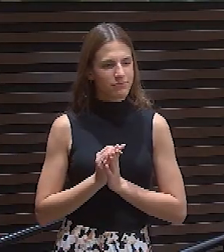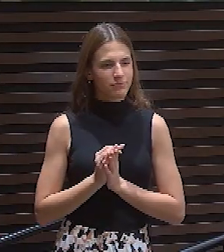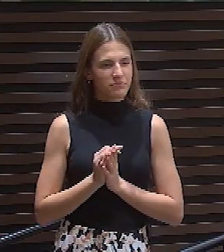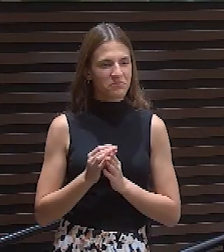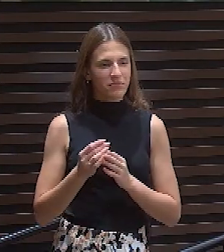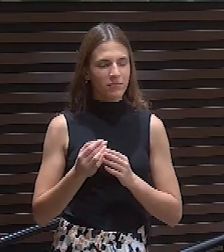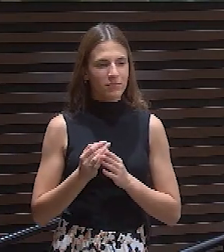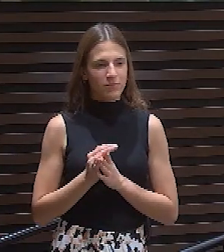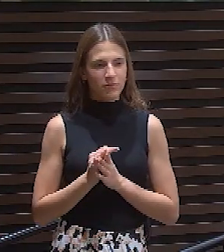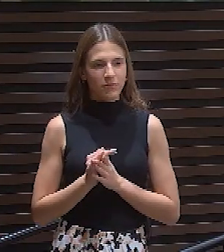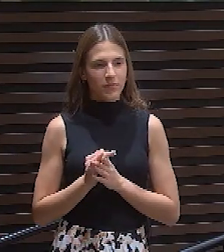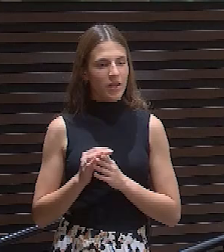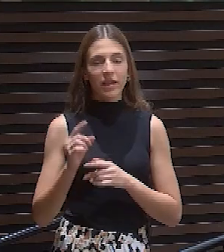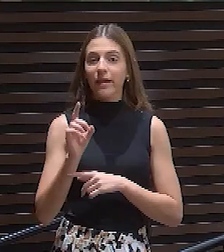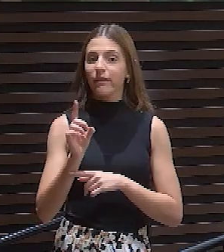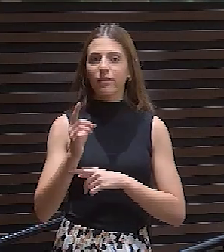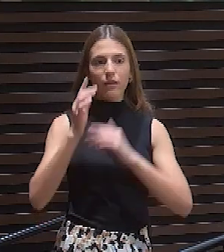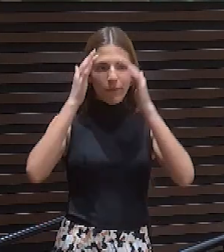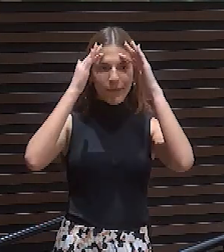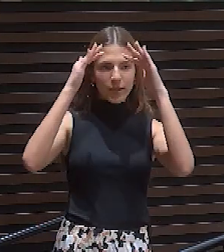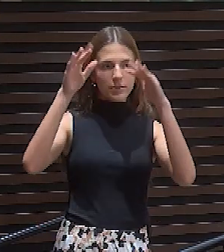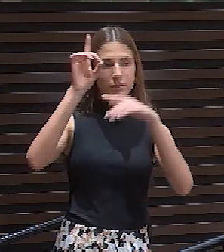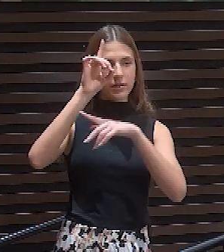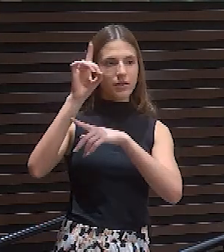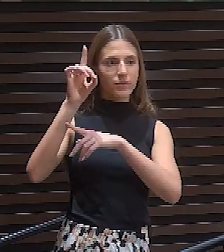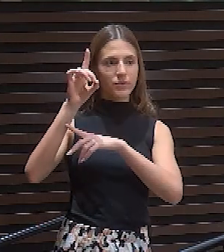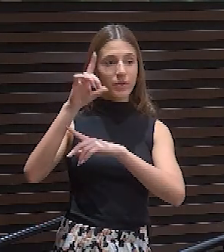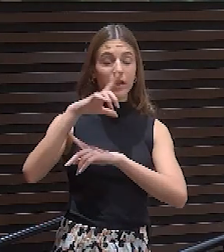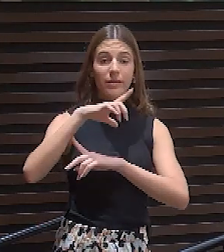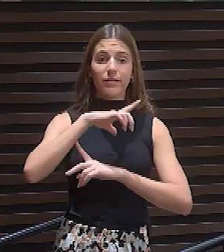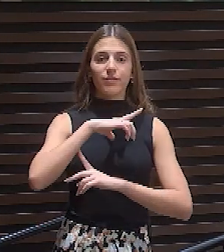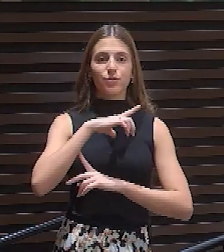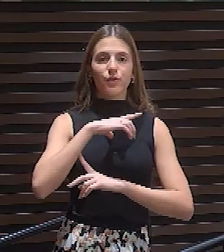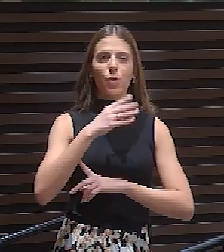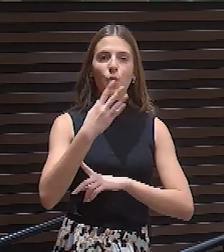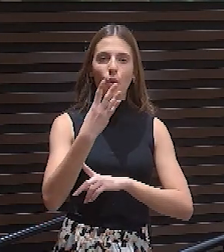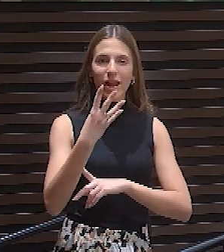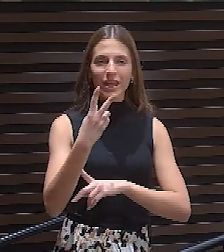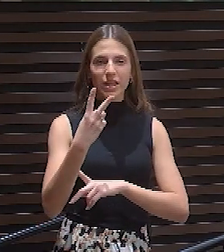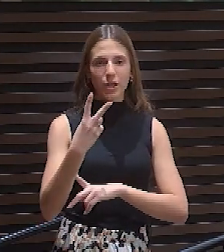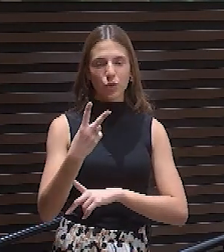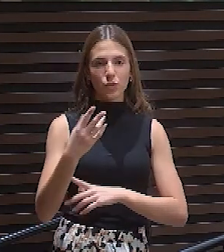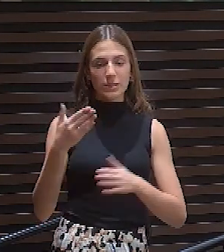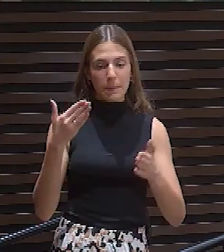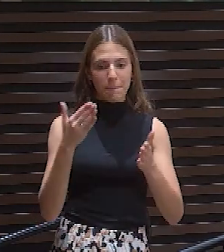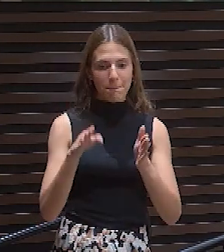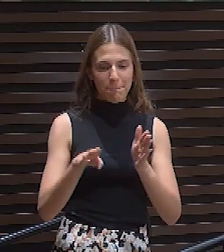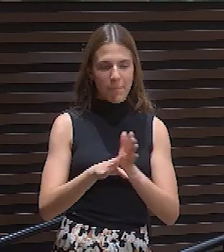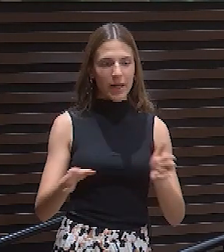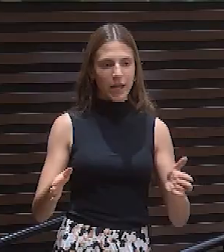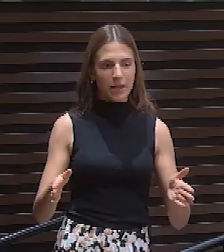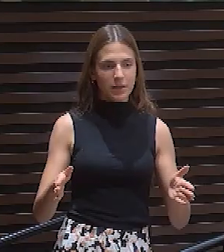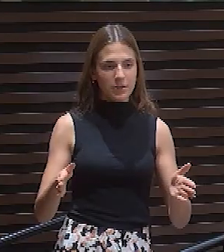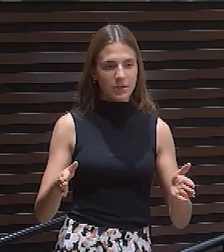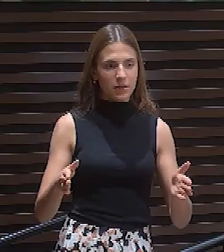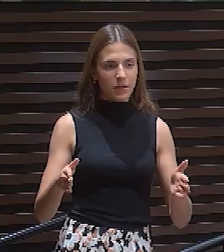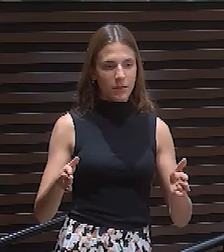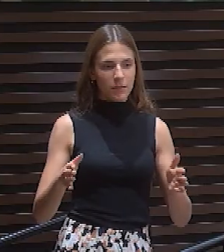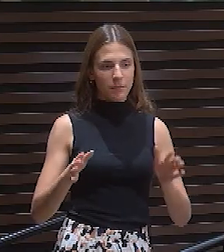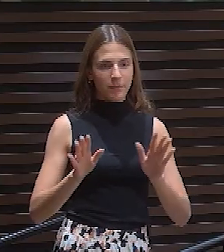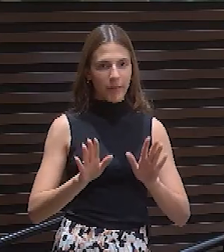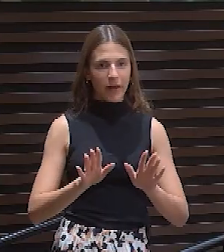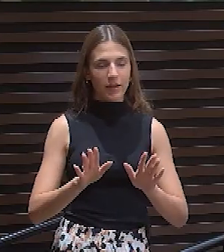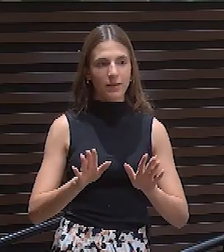O povo de Israel teve 42 paradas, desde que saíram de Ramsés,